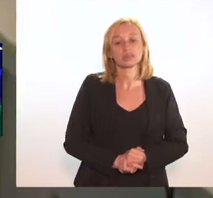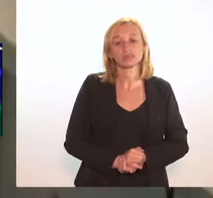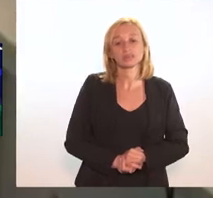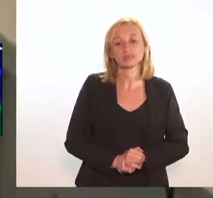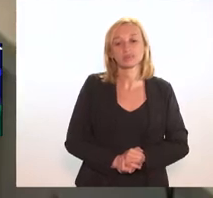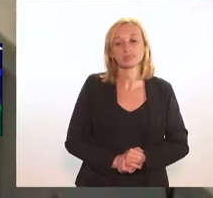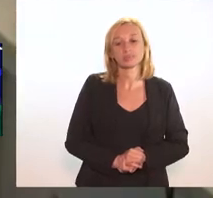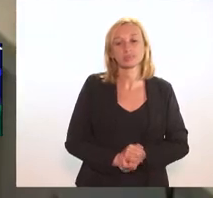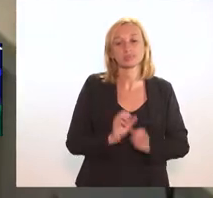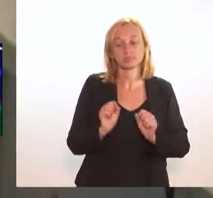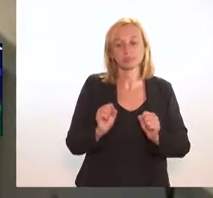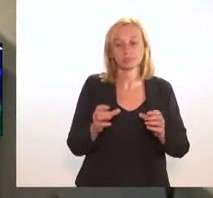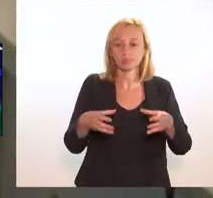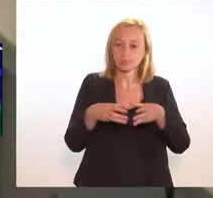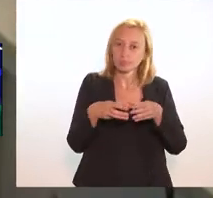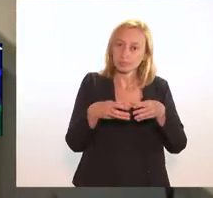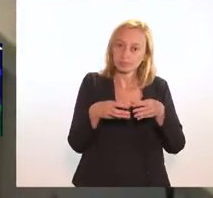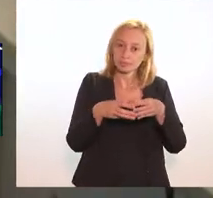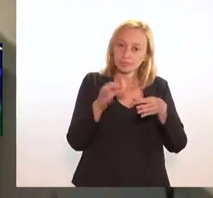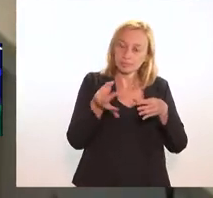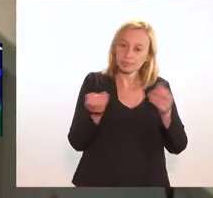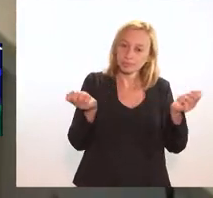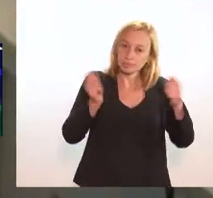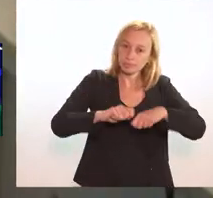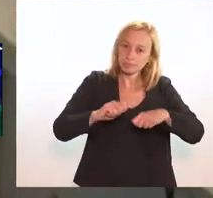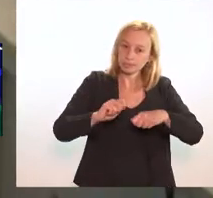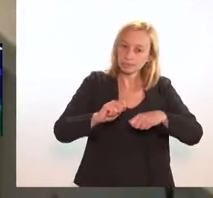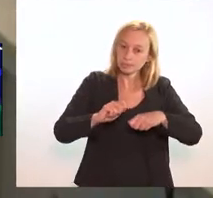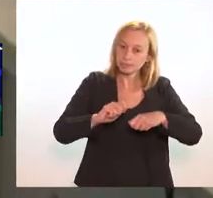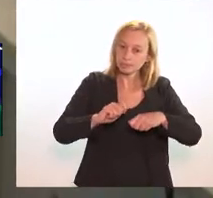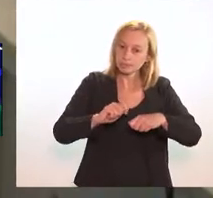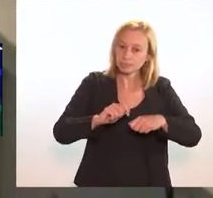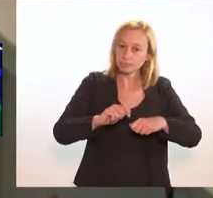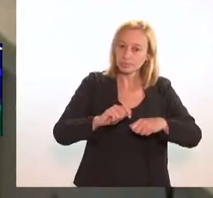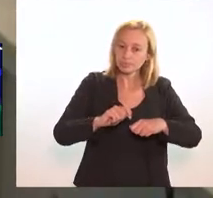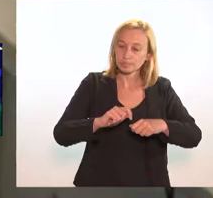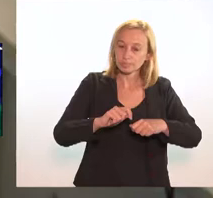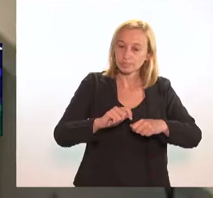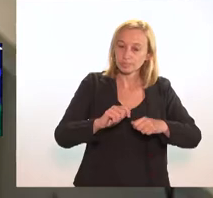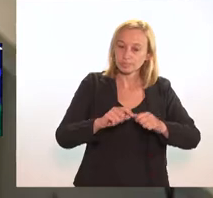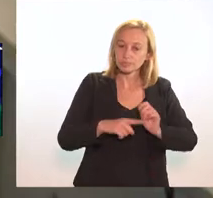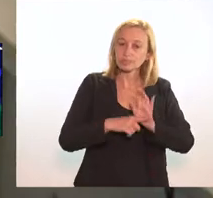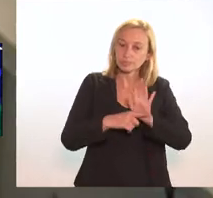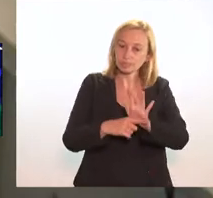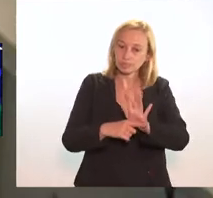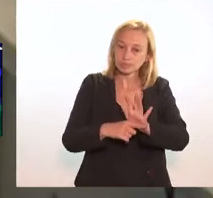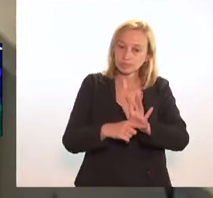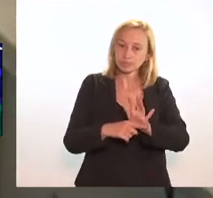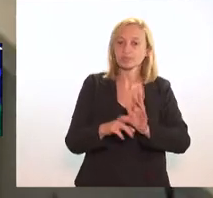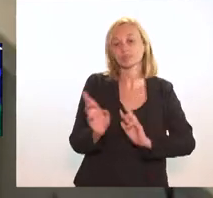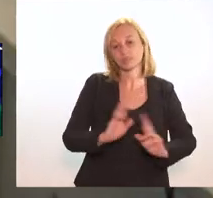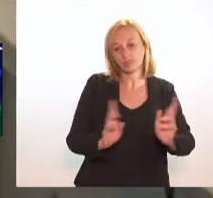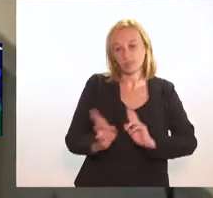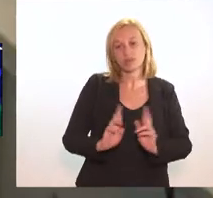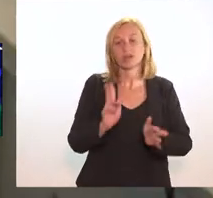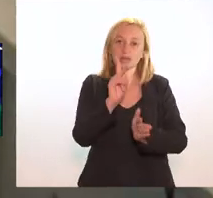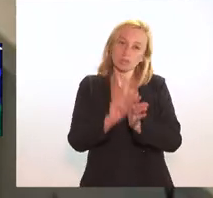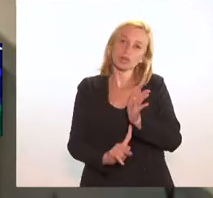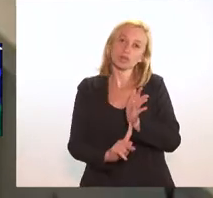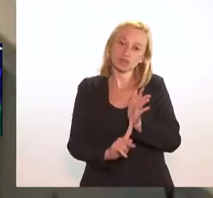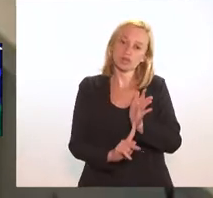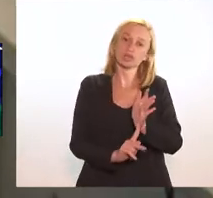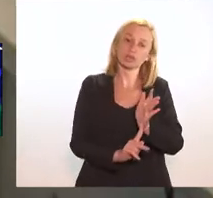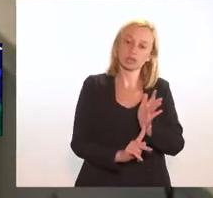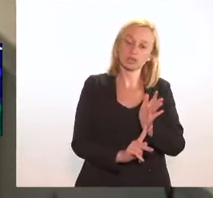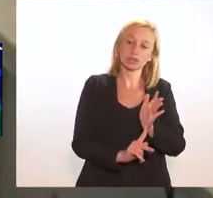possa colocar uma equipezinha competente para dar assessoria, para dar redação nesses projetos, em função das